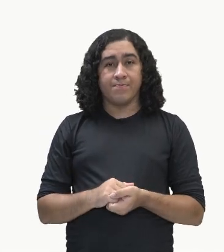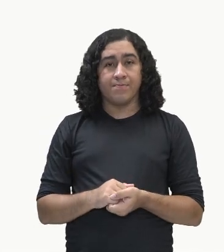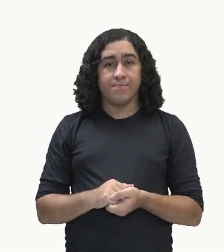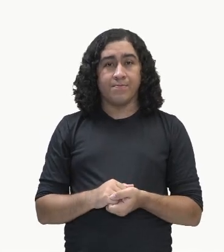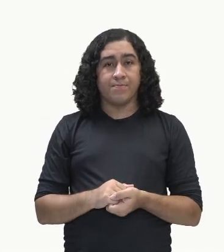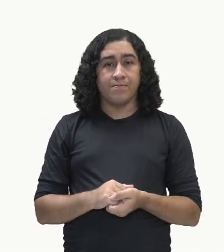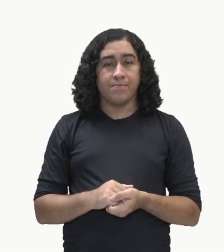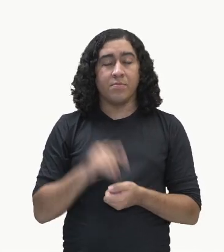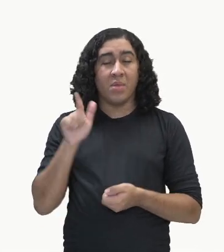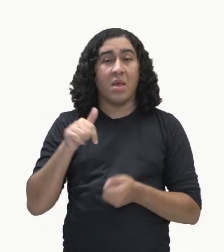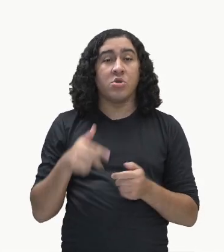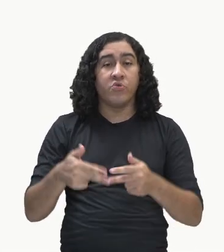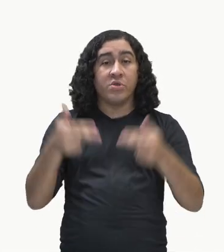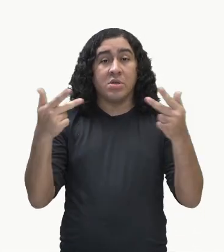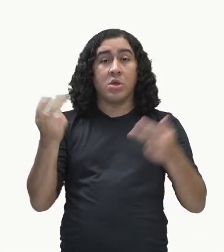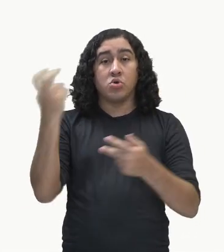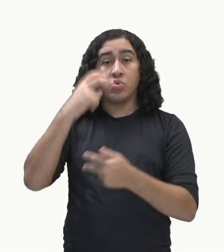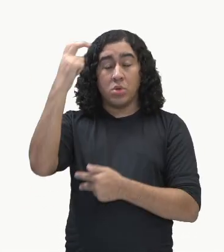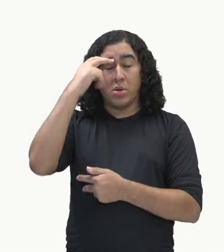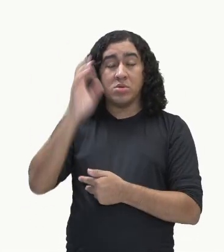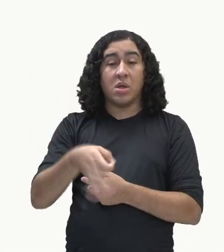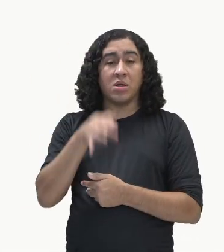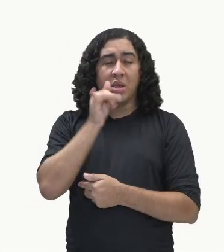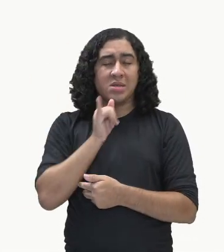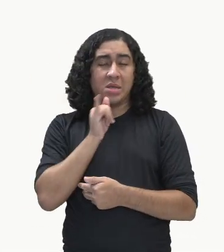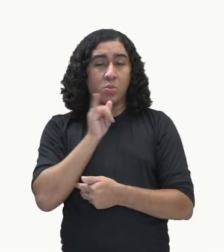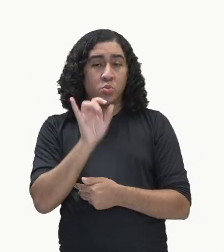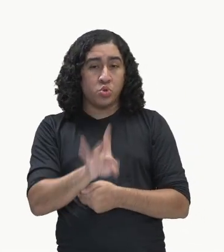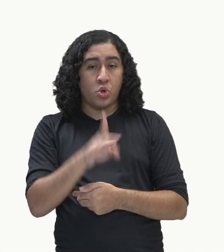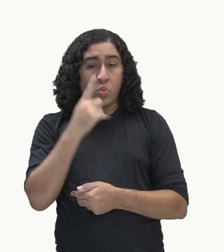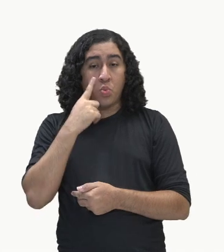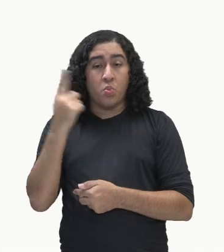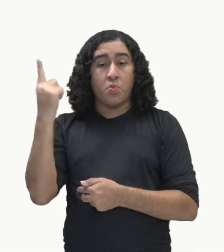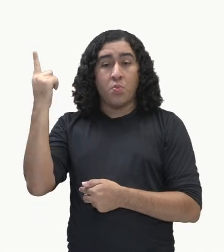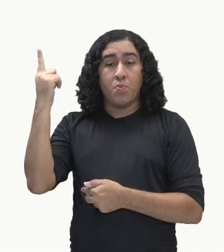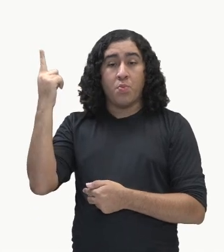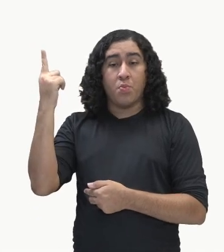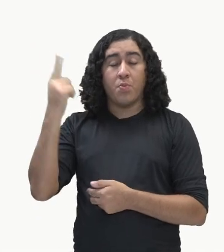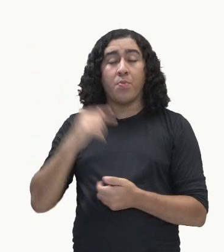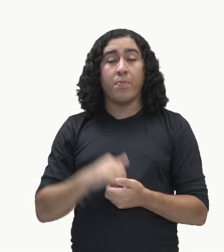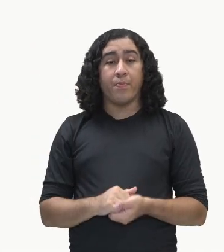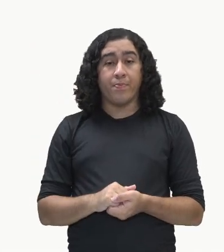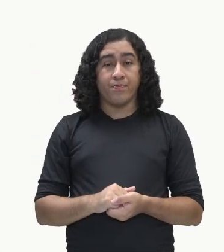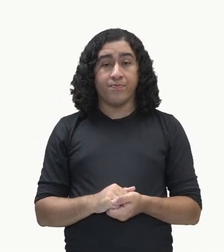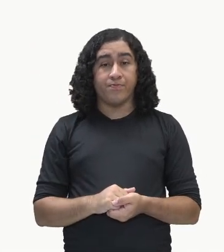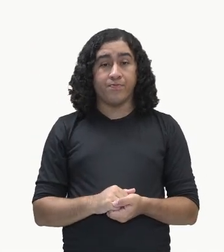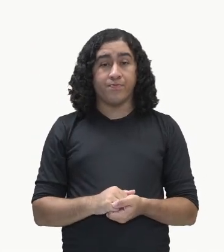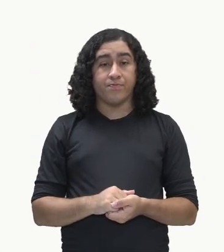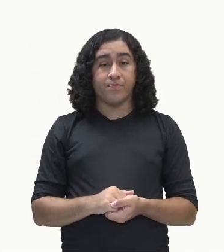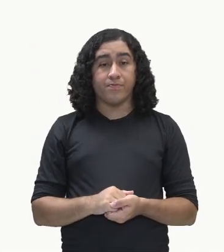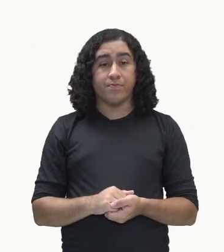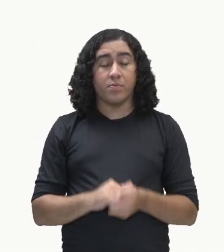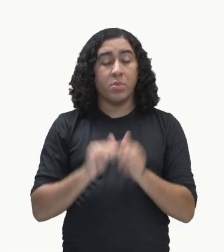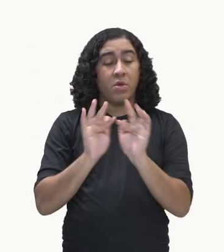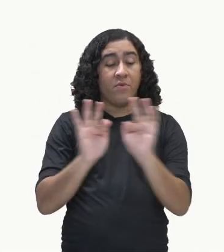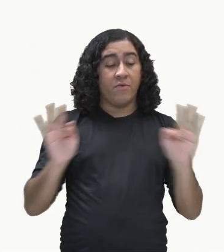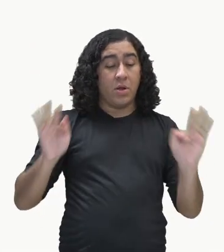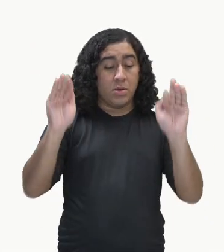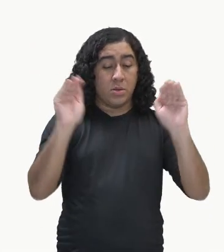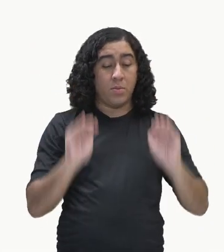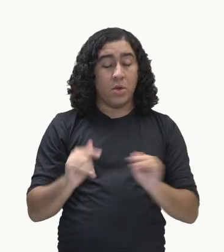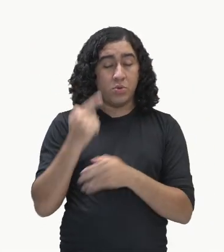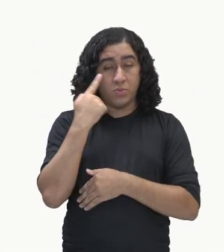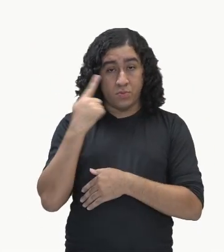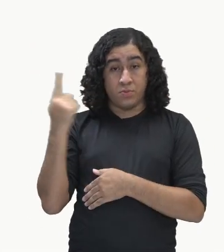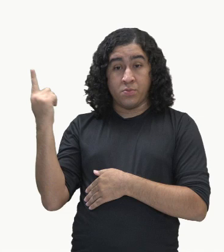de diversidade cultural. Quer dizer, um exemplo, né? Bonito de diversidade cultural. That dance form is a beautiful